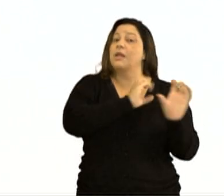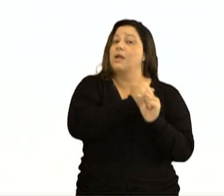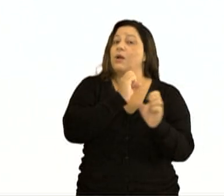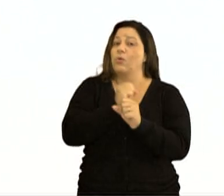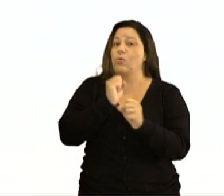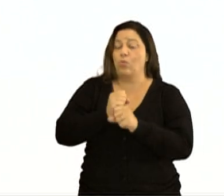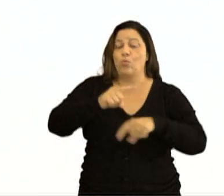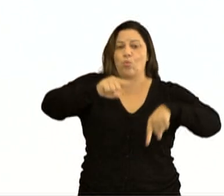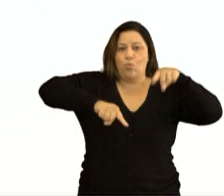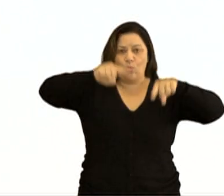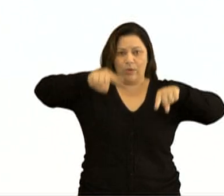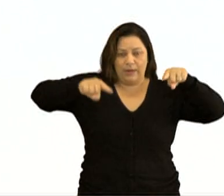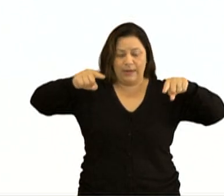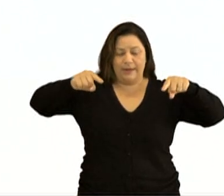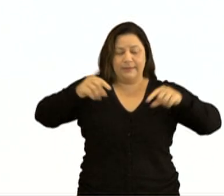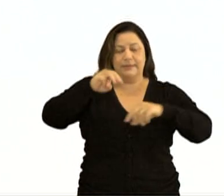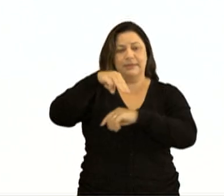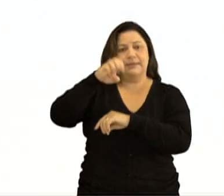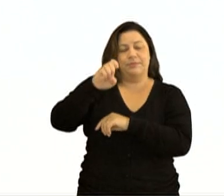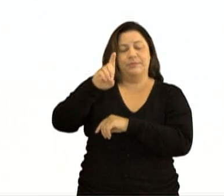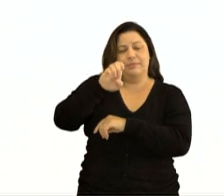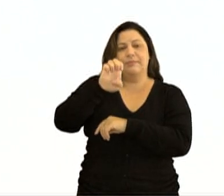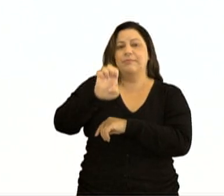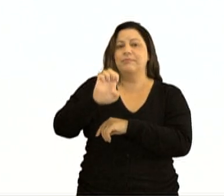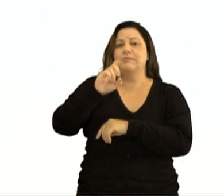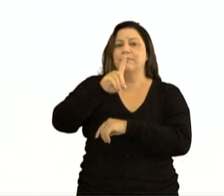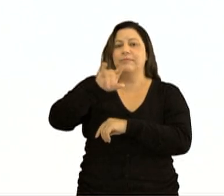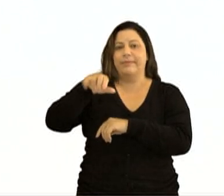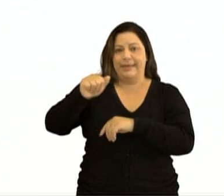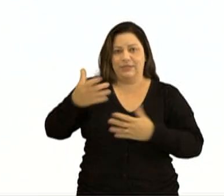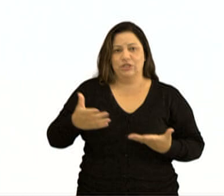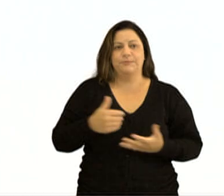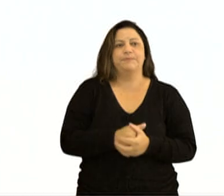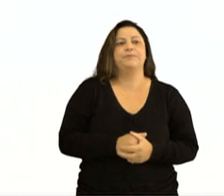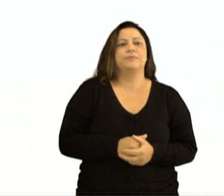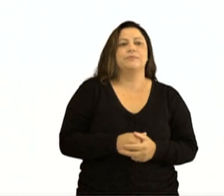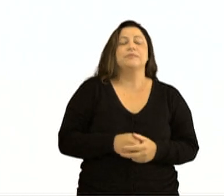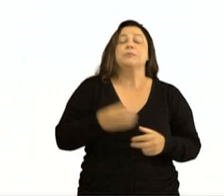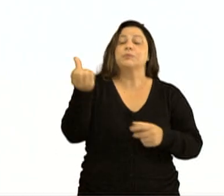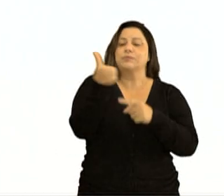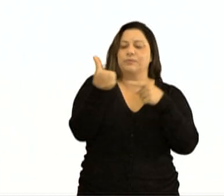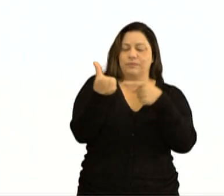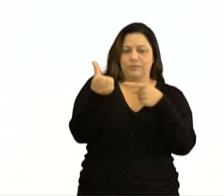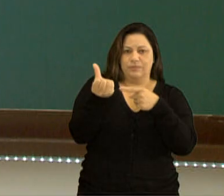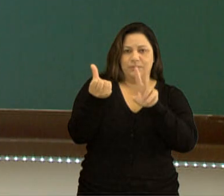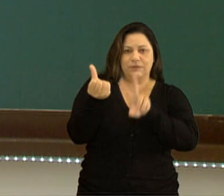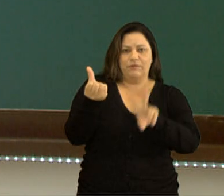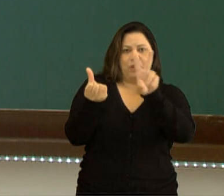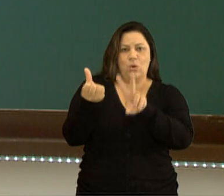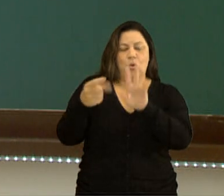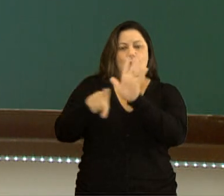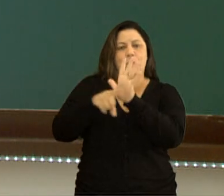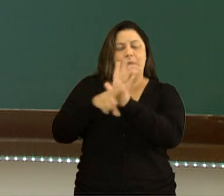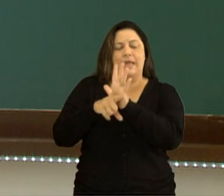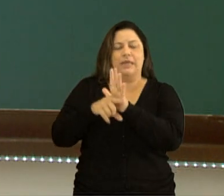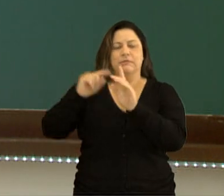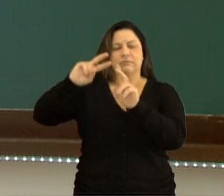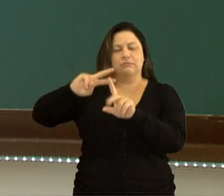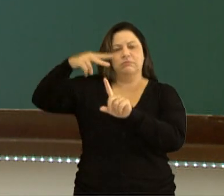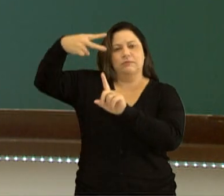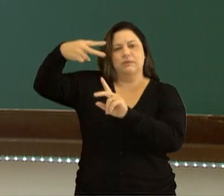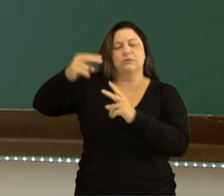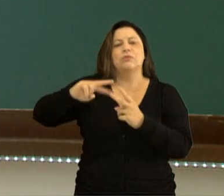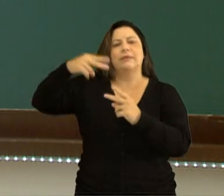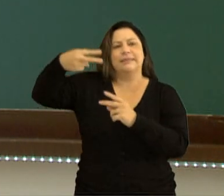média, para daí a gente conseguir. E daí eu vou começar aqui com vocês. Pegar este valor menos a média elevado ao quadrado,